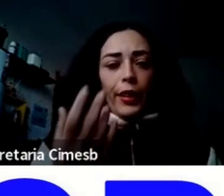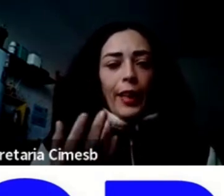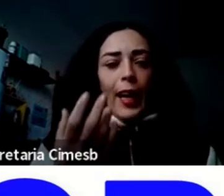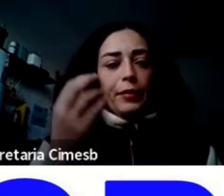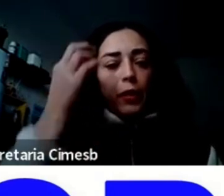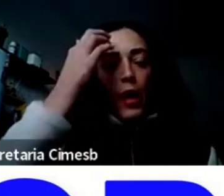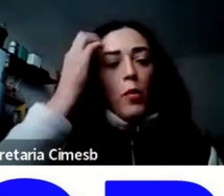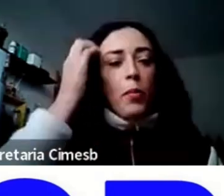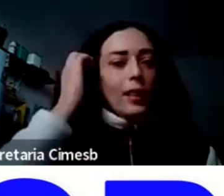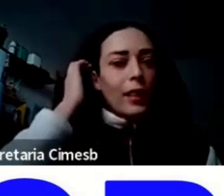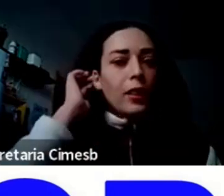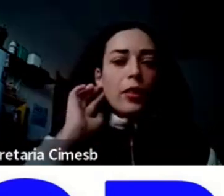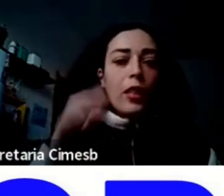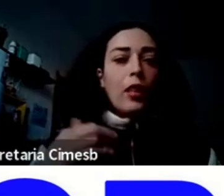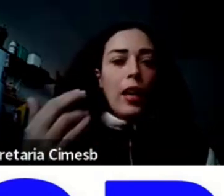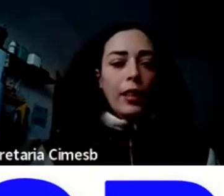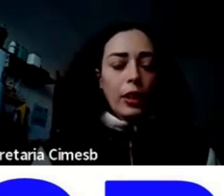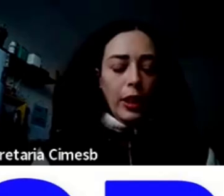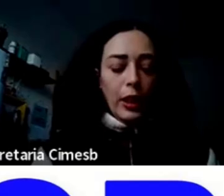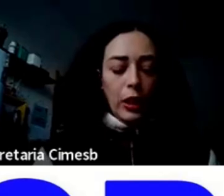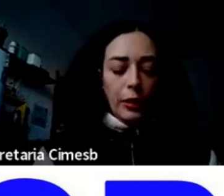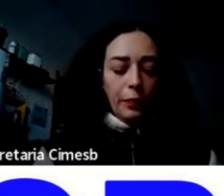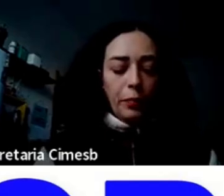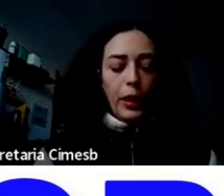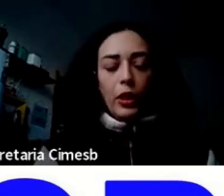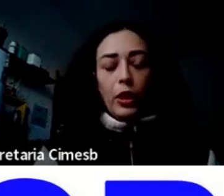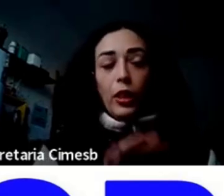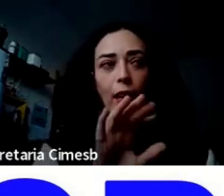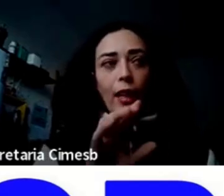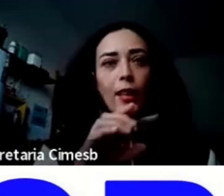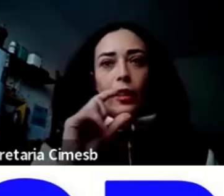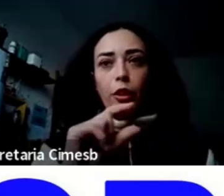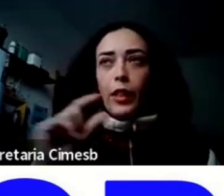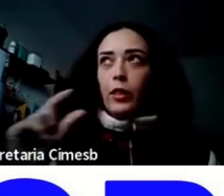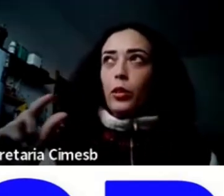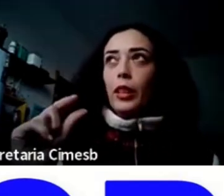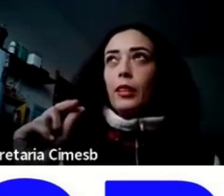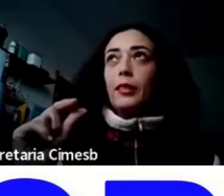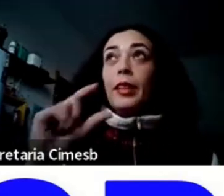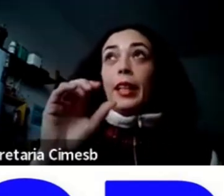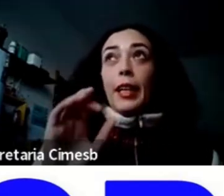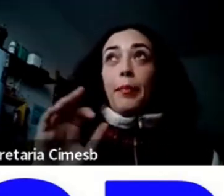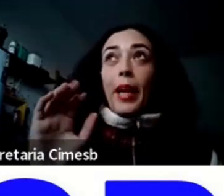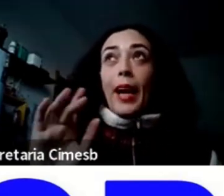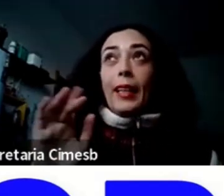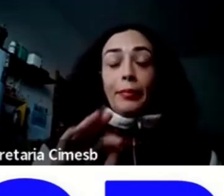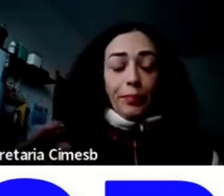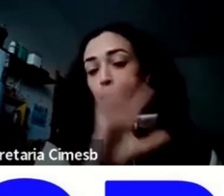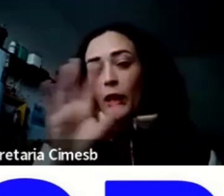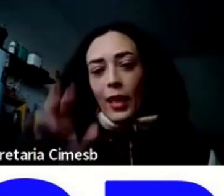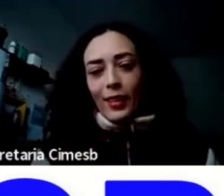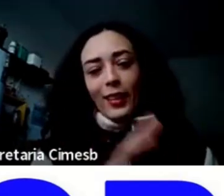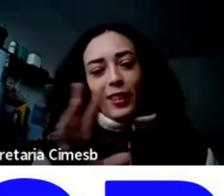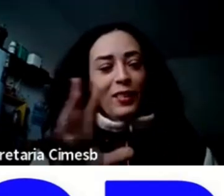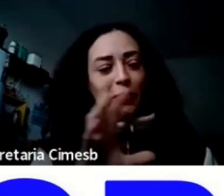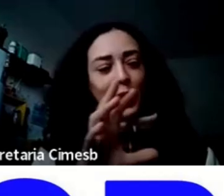de identificar. Então é uma das questões que eu levo adiante, porque a gente tem as identificações em braille,